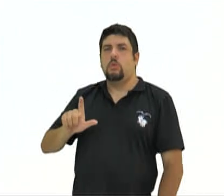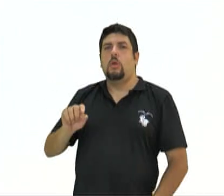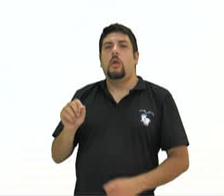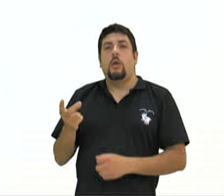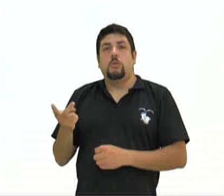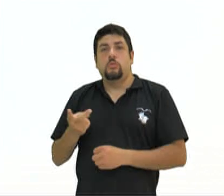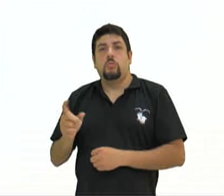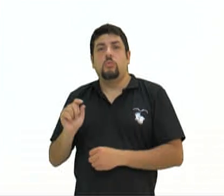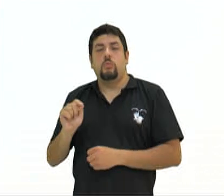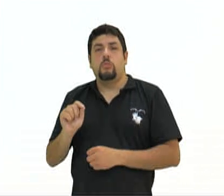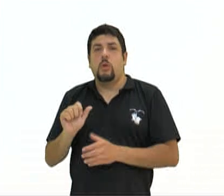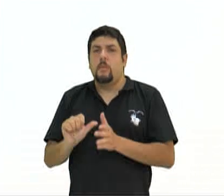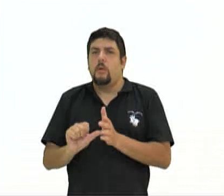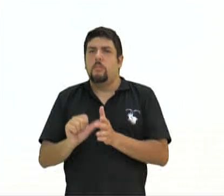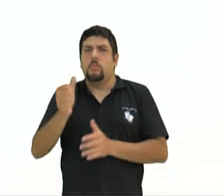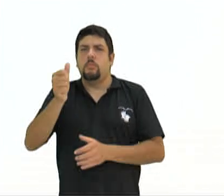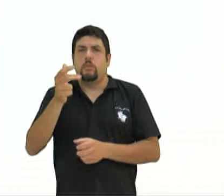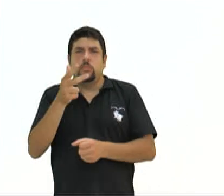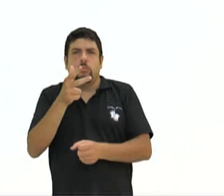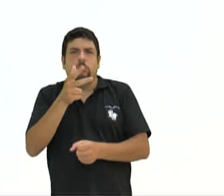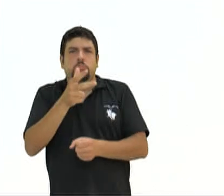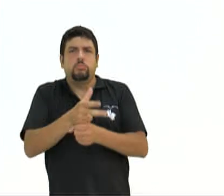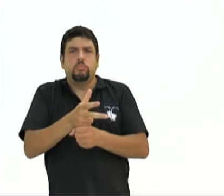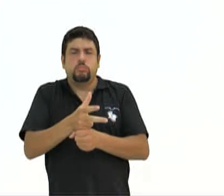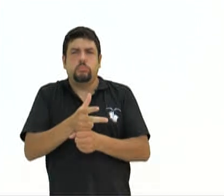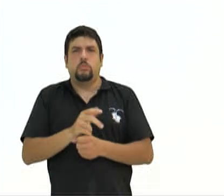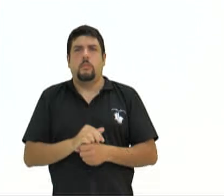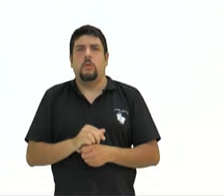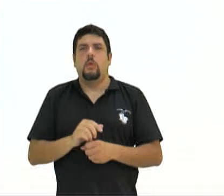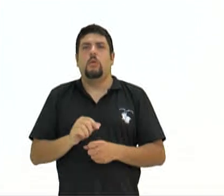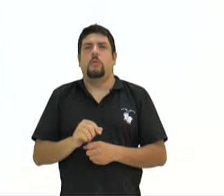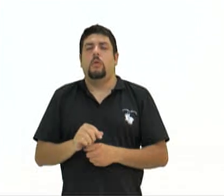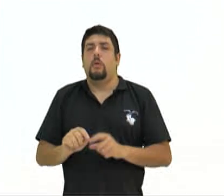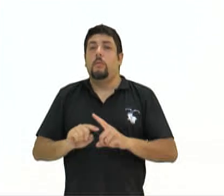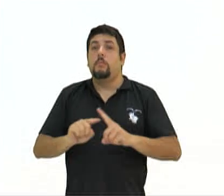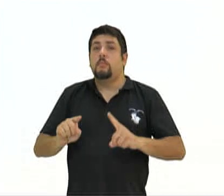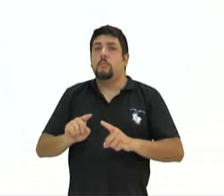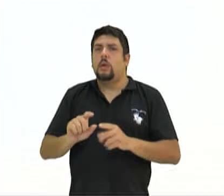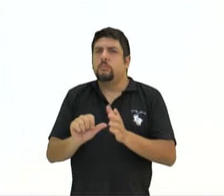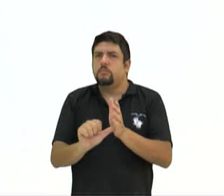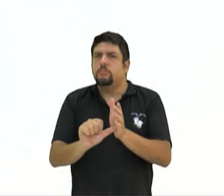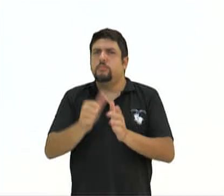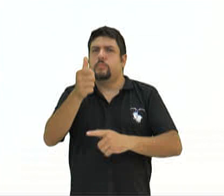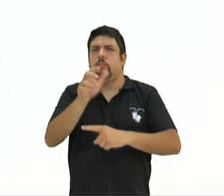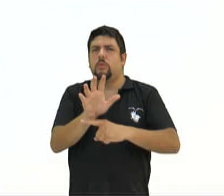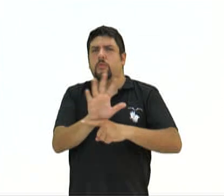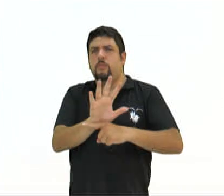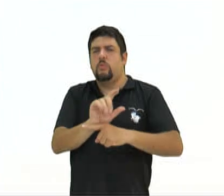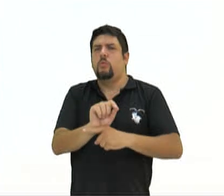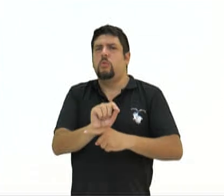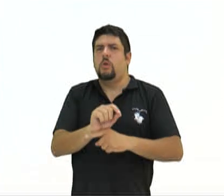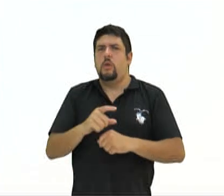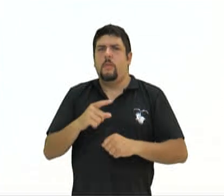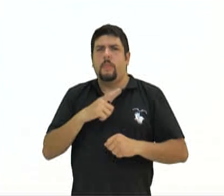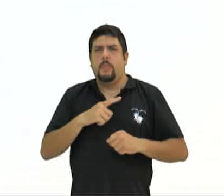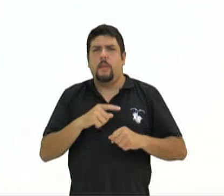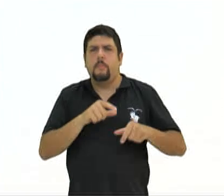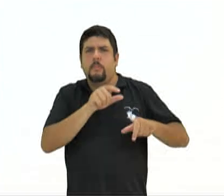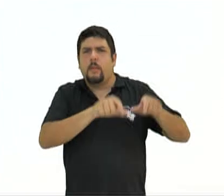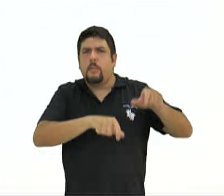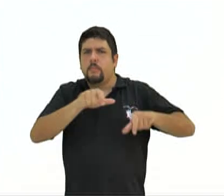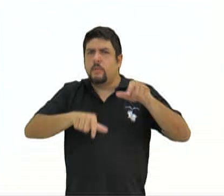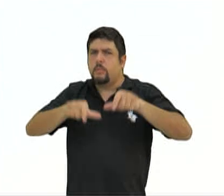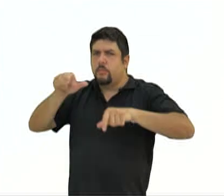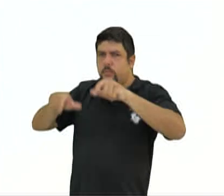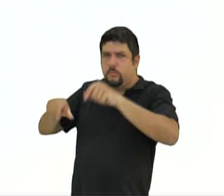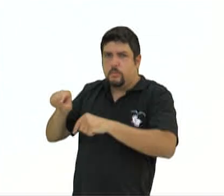exibição pública cinematográfica. No entanto, a criação do cinema foi um resultado do esforço de vários inventores, que